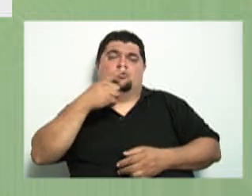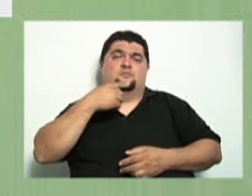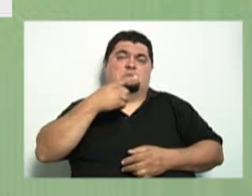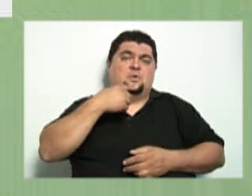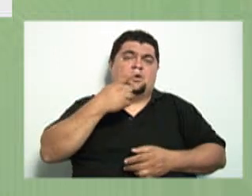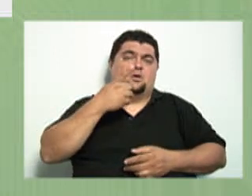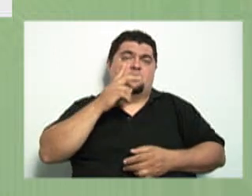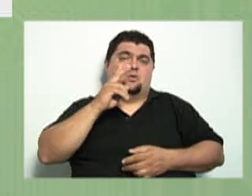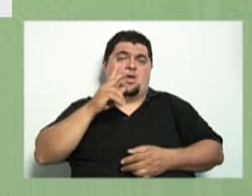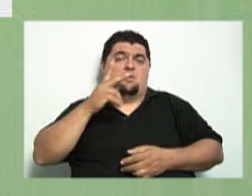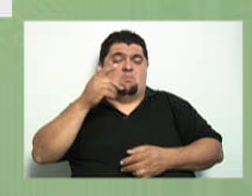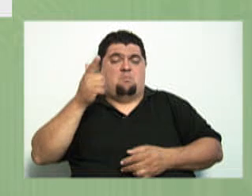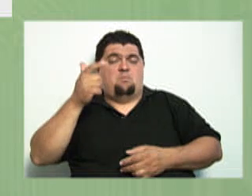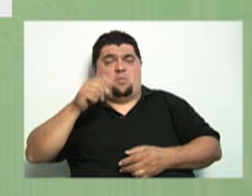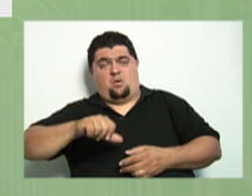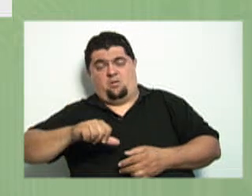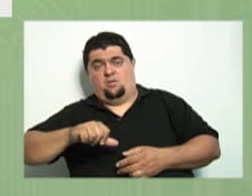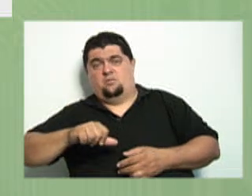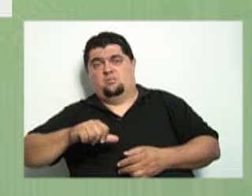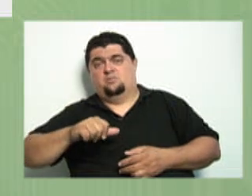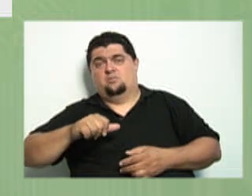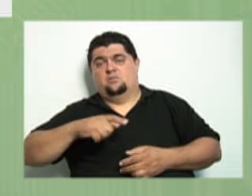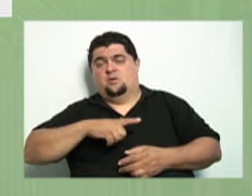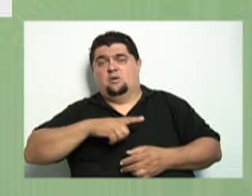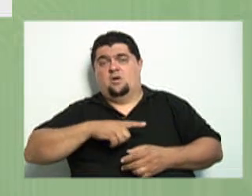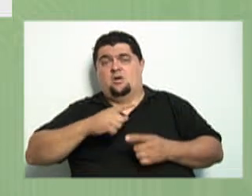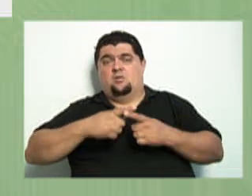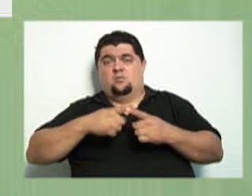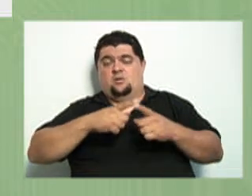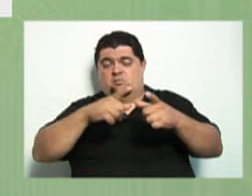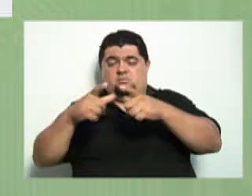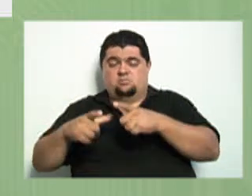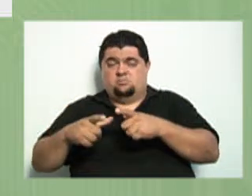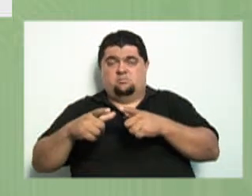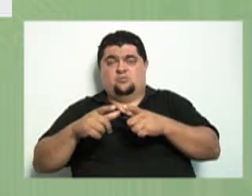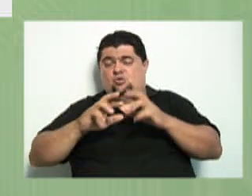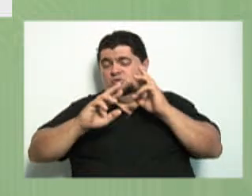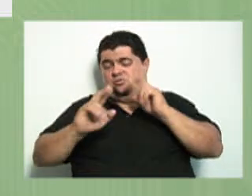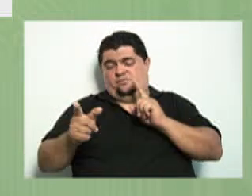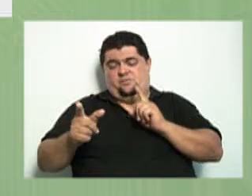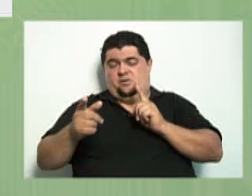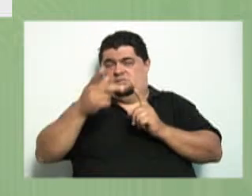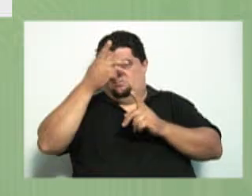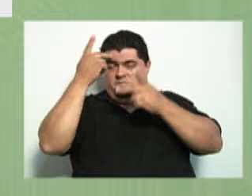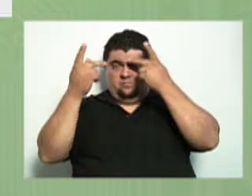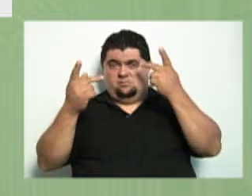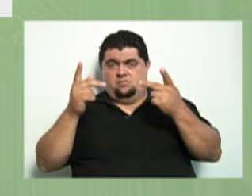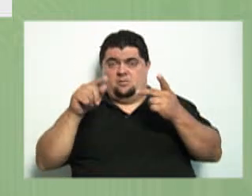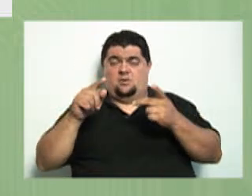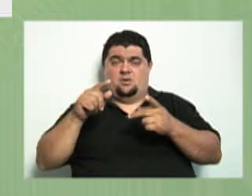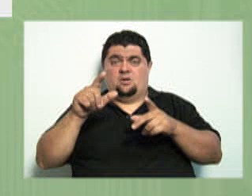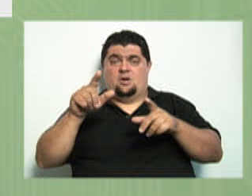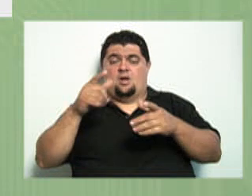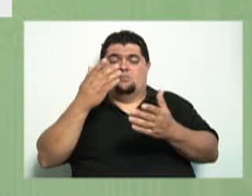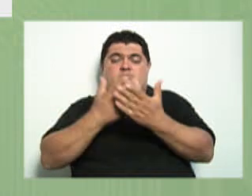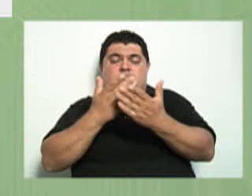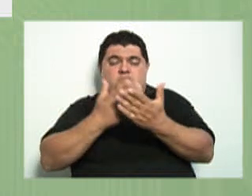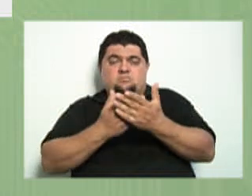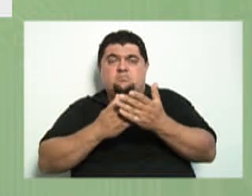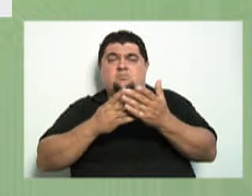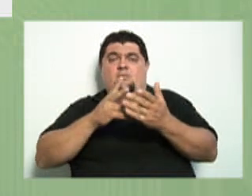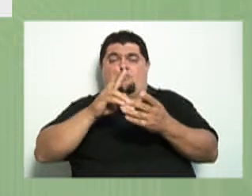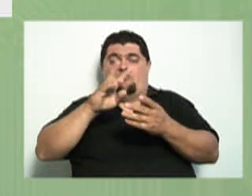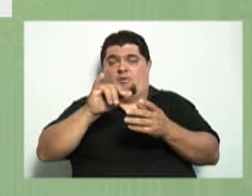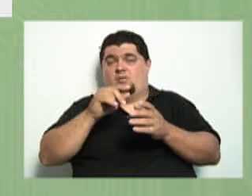resultados piores. Isso está ligado às desigualdades regionais que a gente observa no Brasil. Esse é um dos objetos de estudos que levam